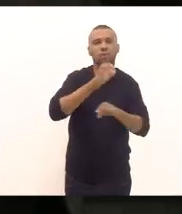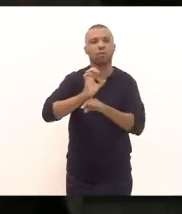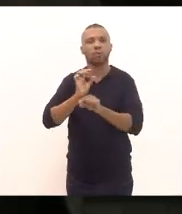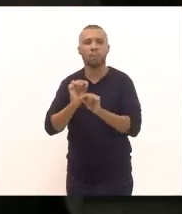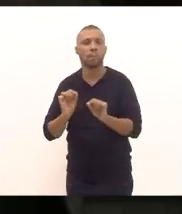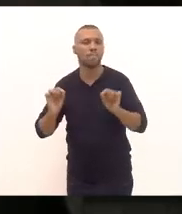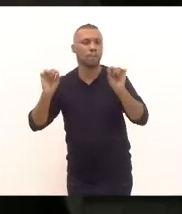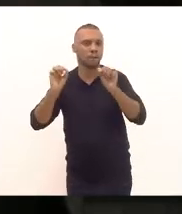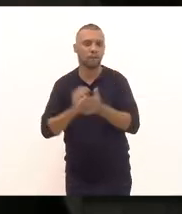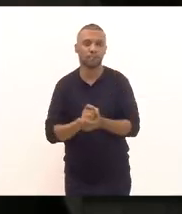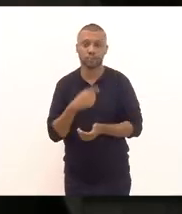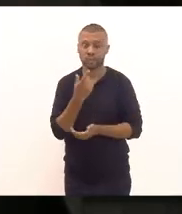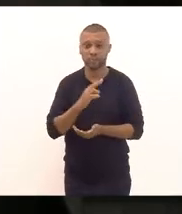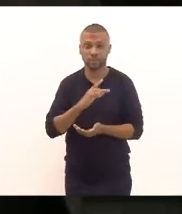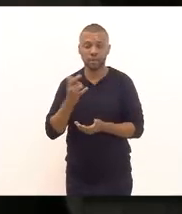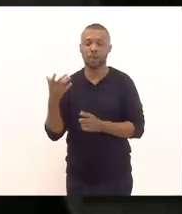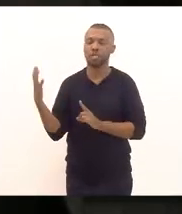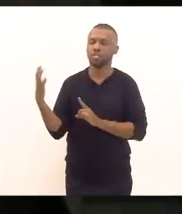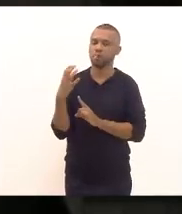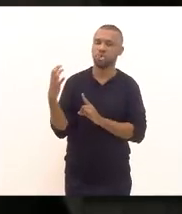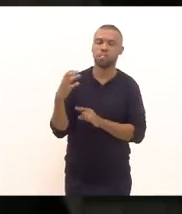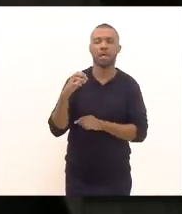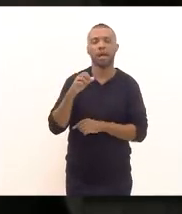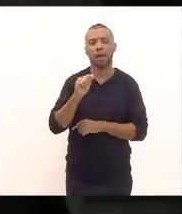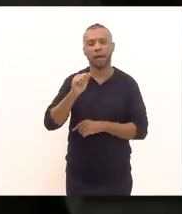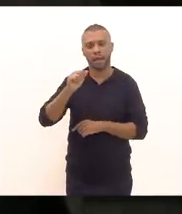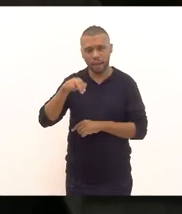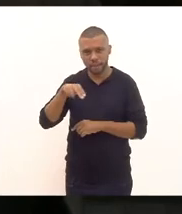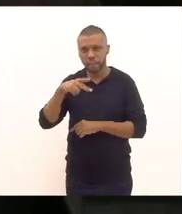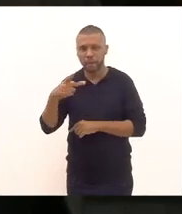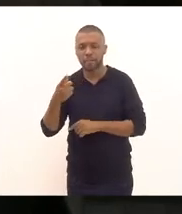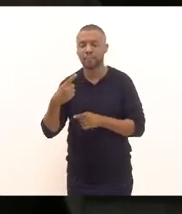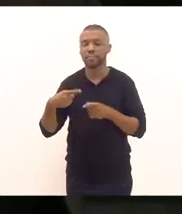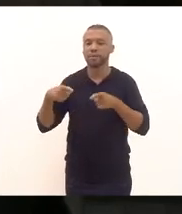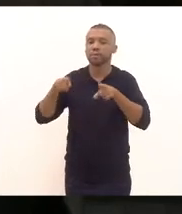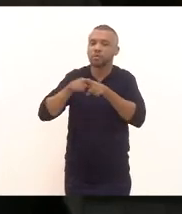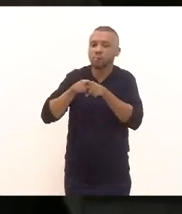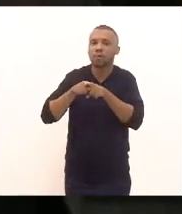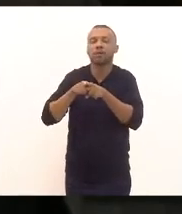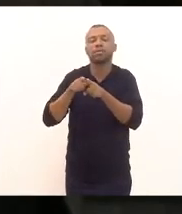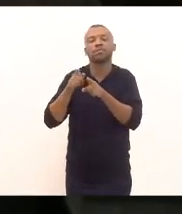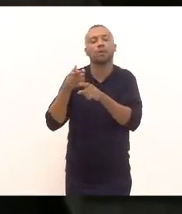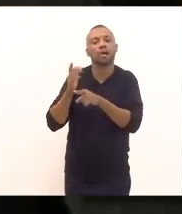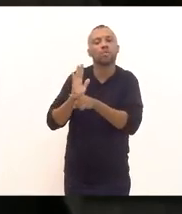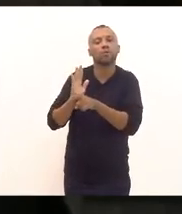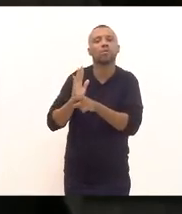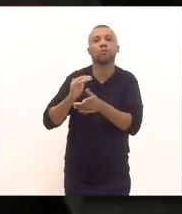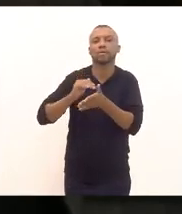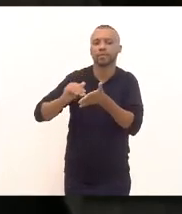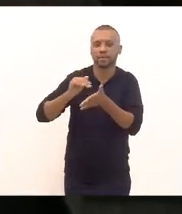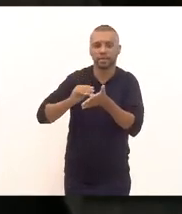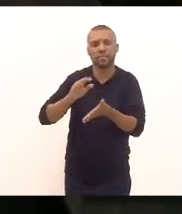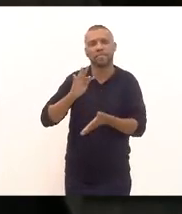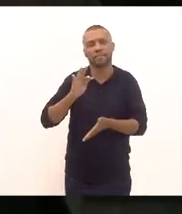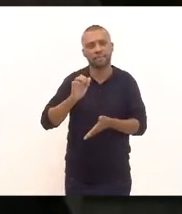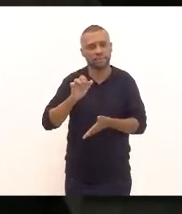nossa CPI foi que acabou pressionando o LP por um lado a fazer um convênio de cooperação com a Secretaria de Fazenda do Estado para aprimorar os mecanismos